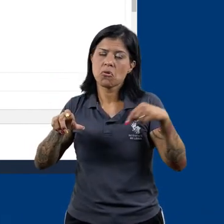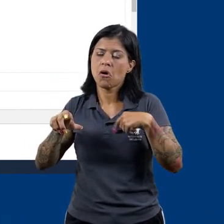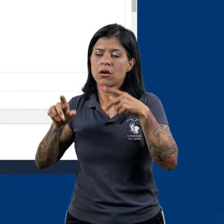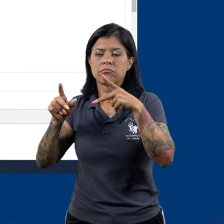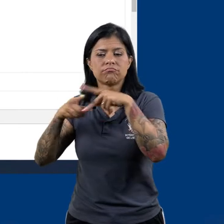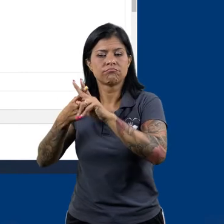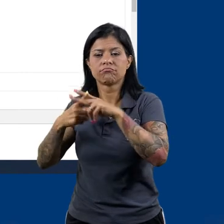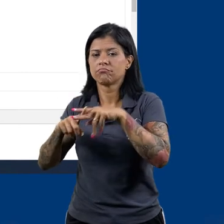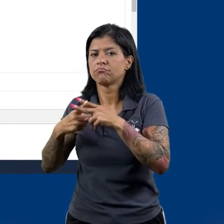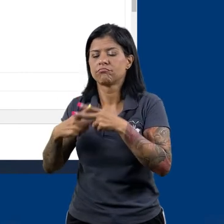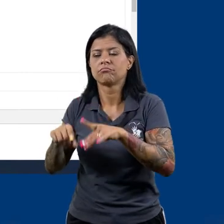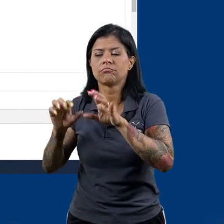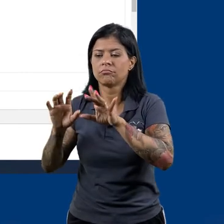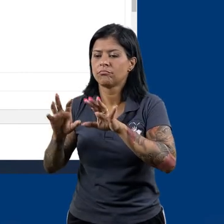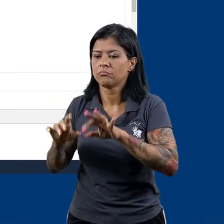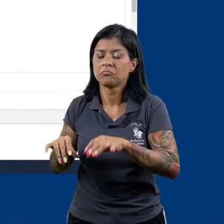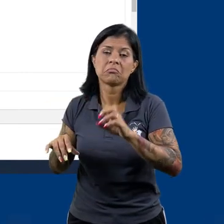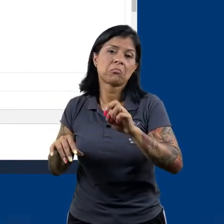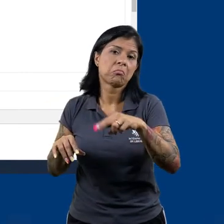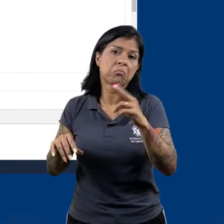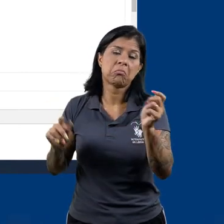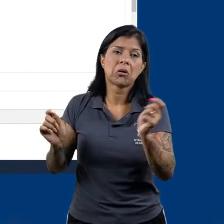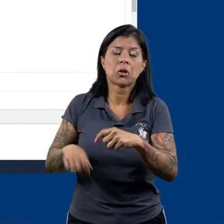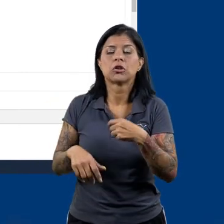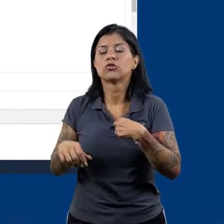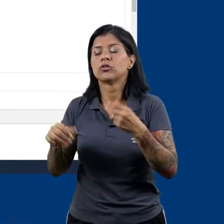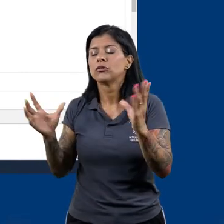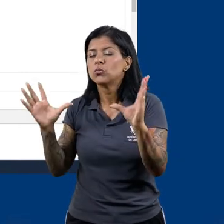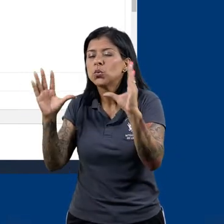novo recurso de formatação